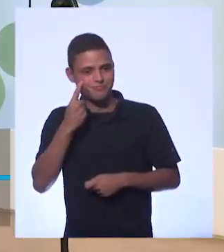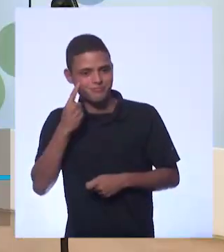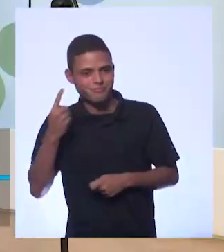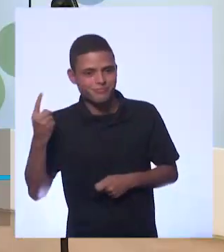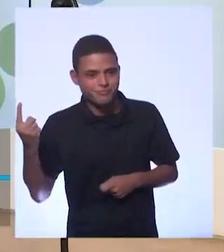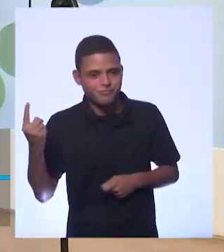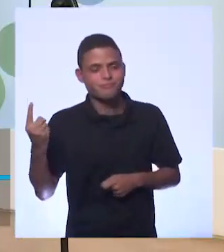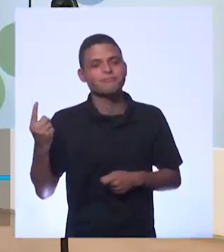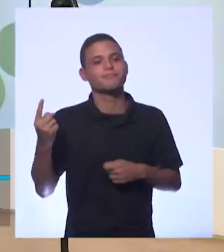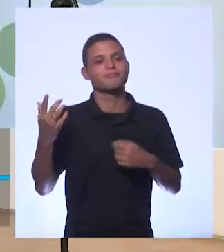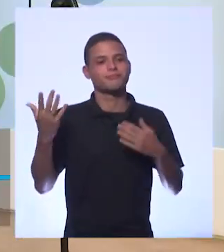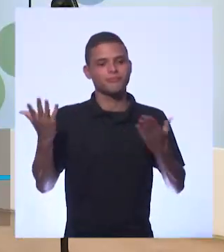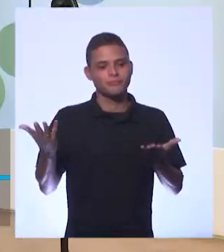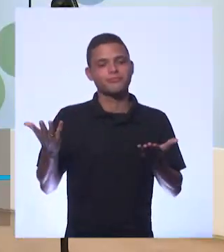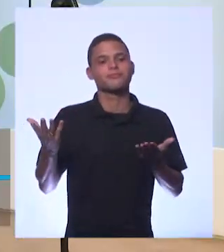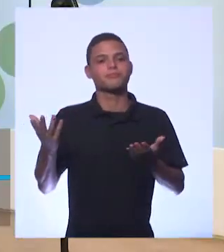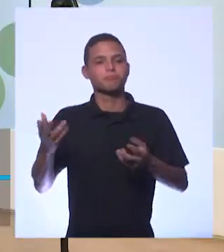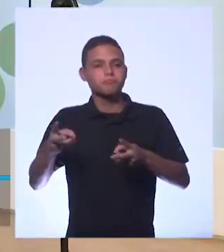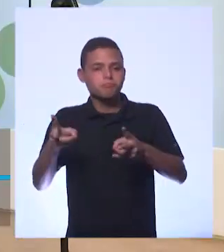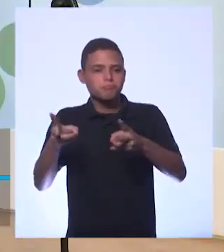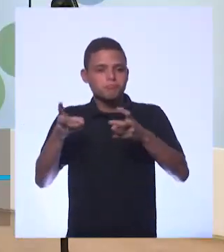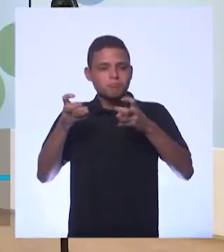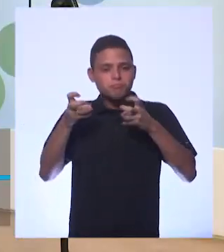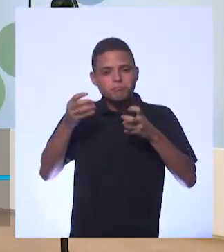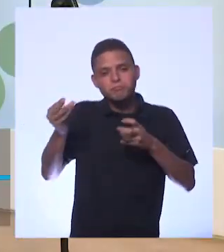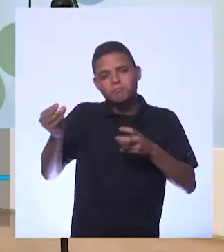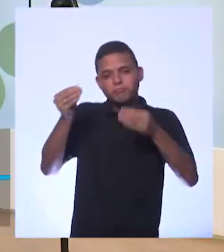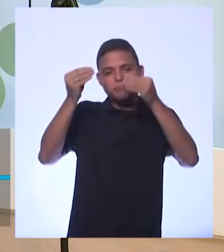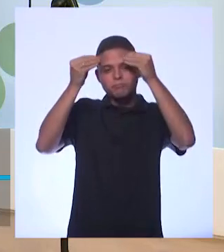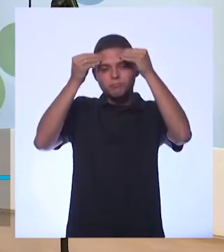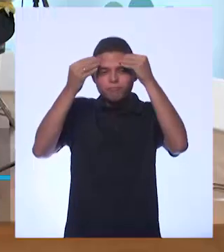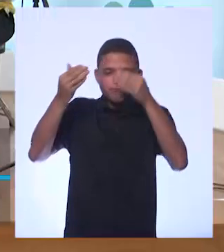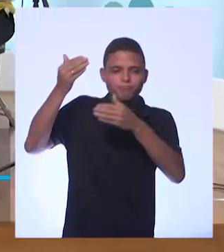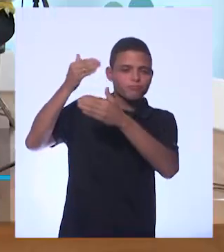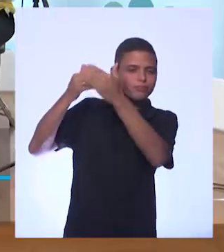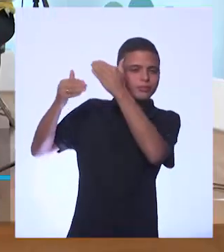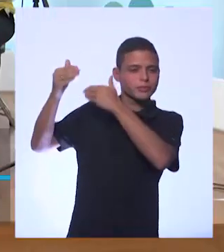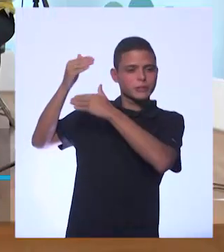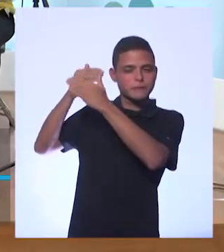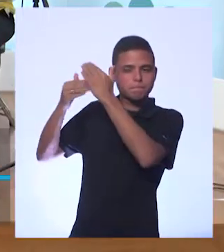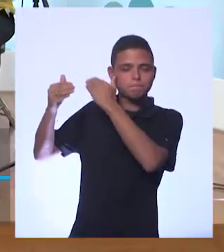Então isso traz toda uma memória, né? Enfim, traz toda